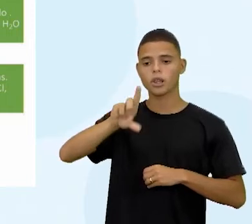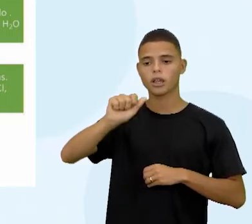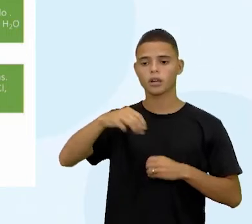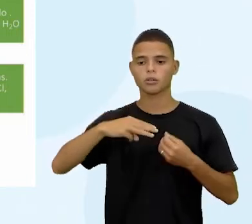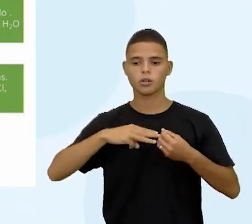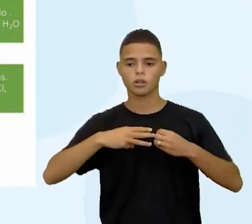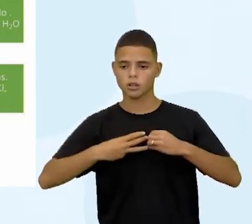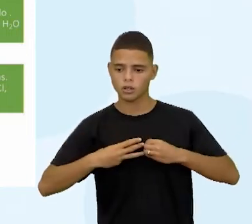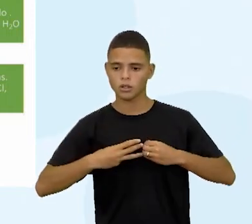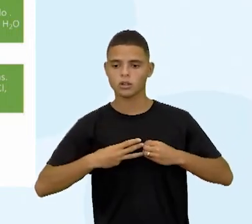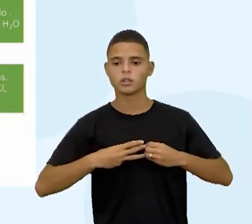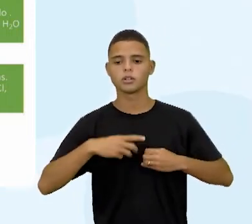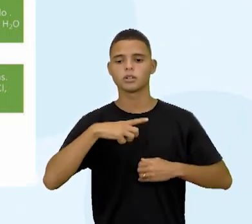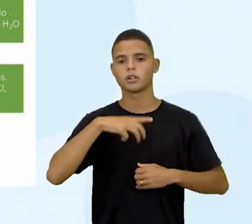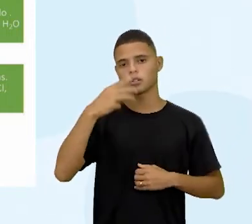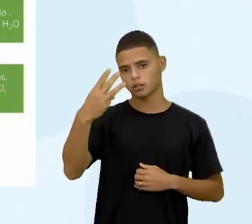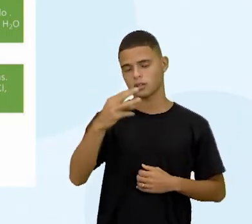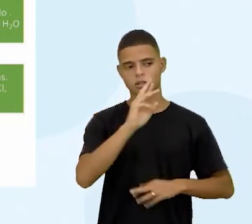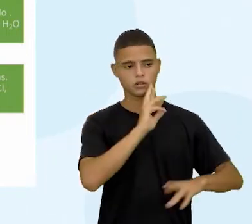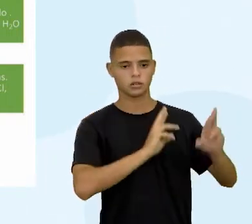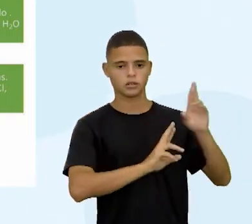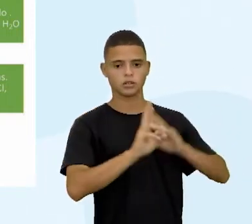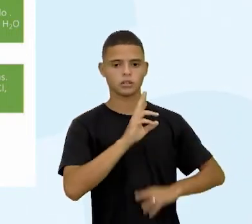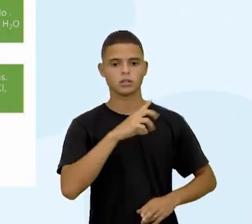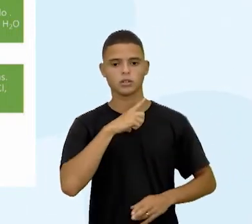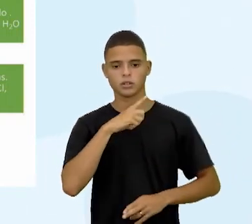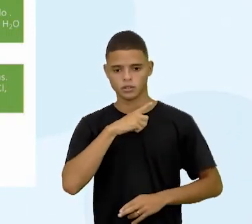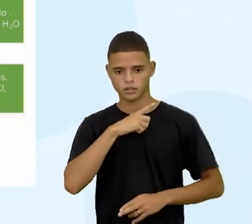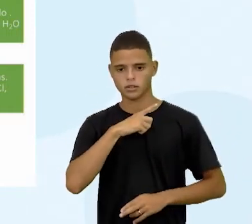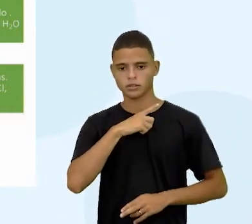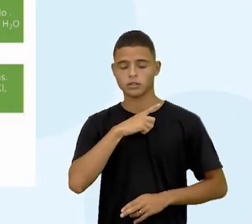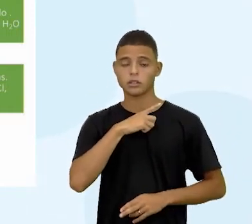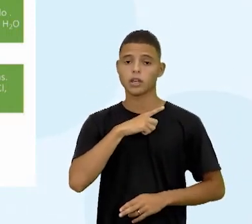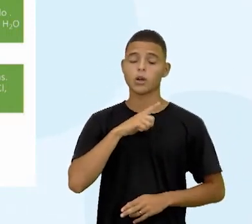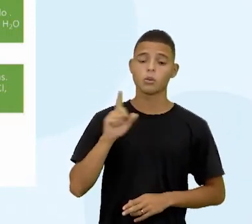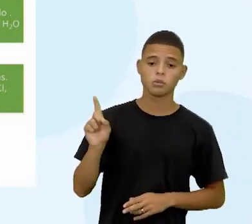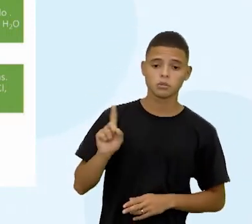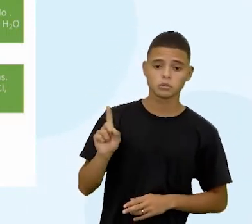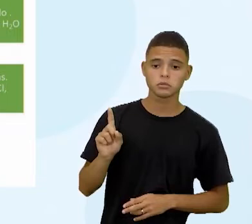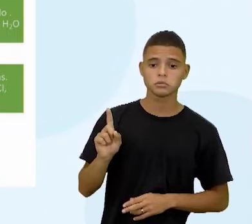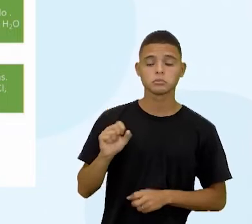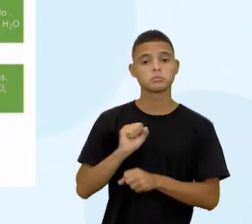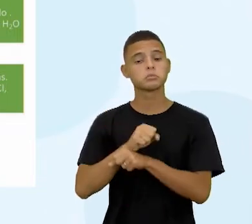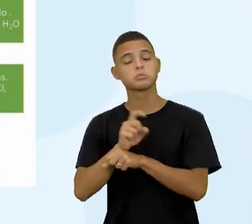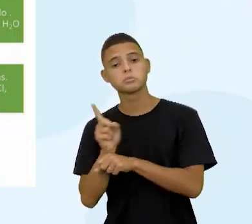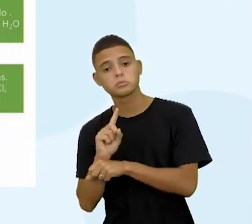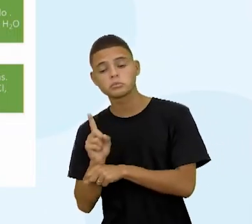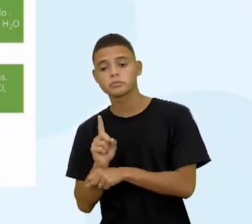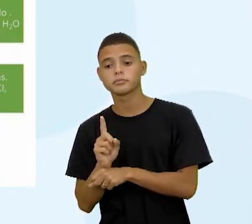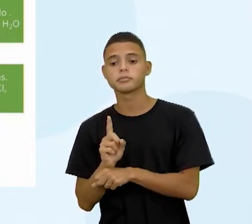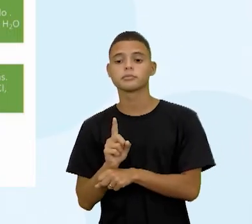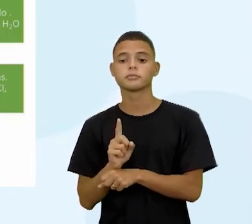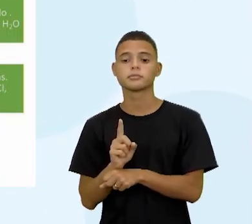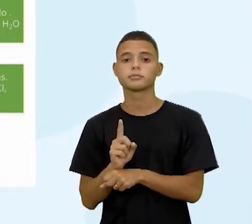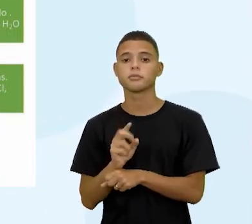3 opções de resposta. Existem moléculas polares envolvidas? Aí você fala sim ou não. Se a resposta for sim, você